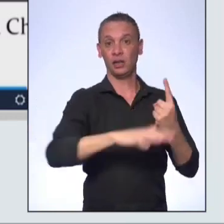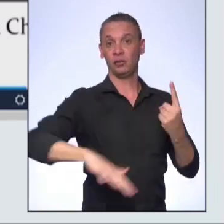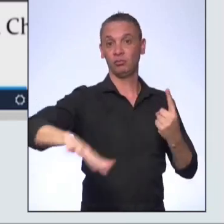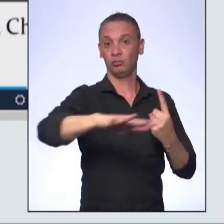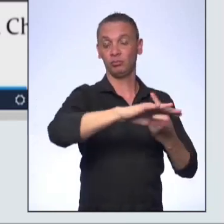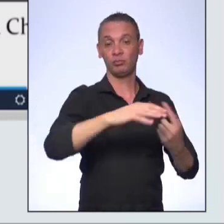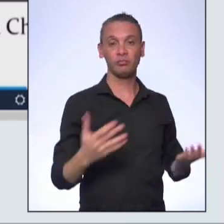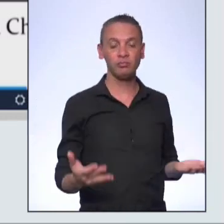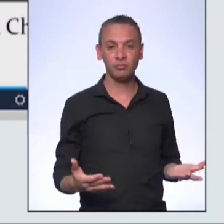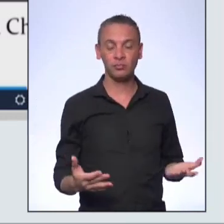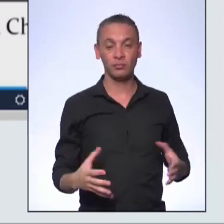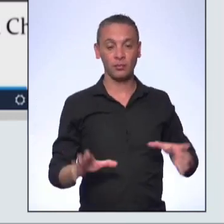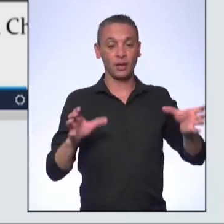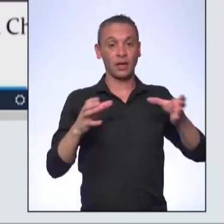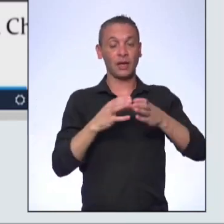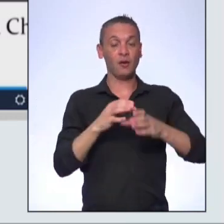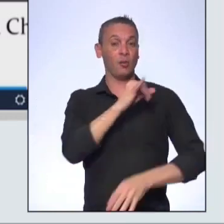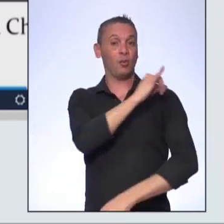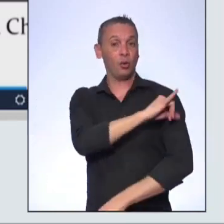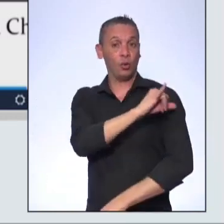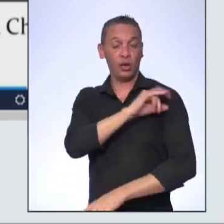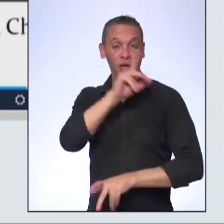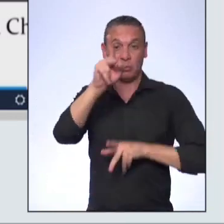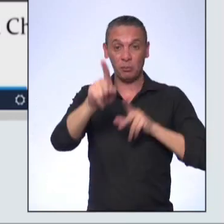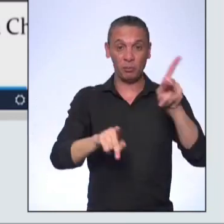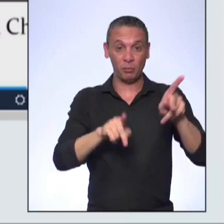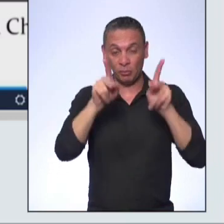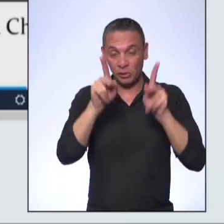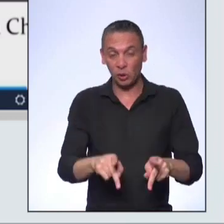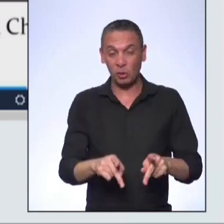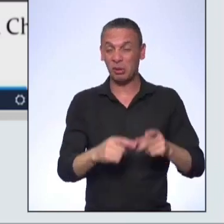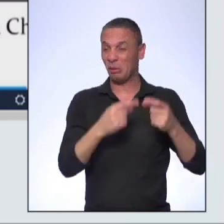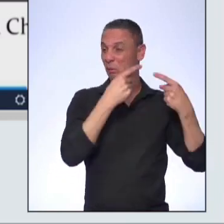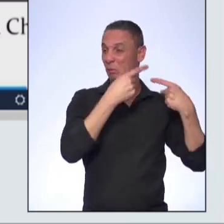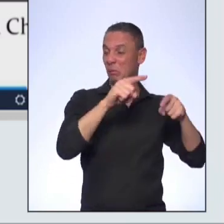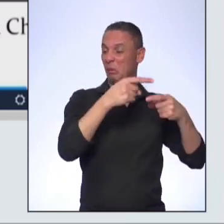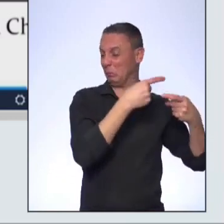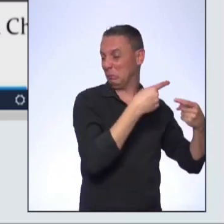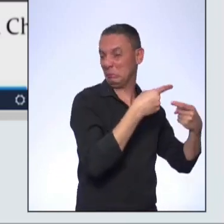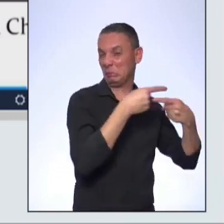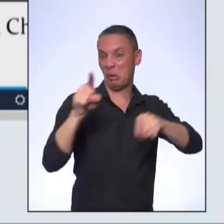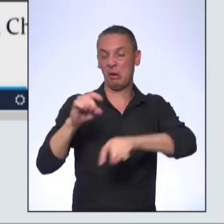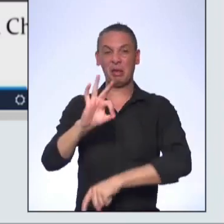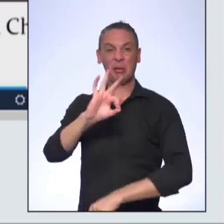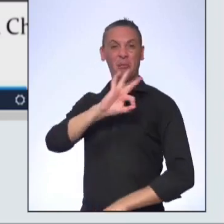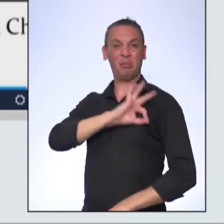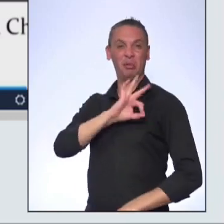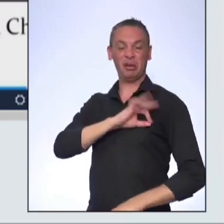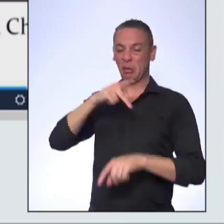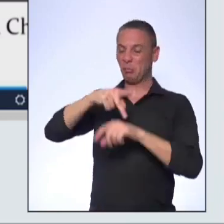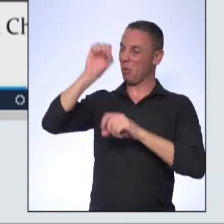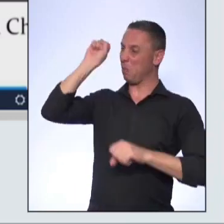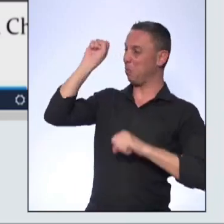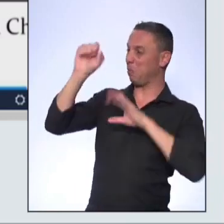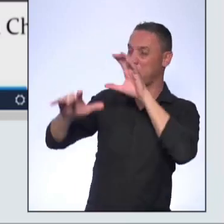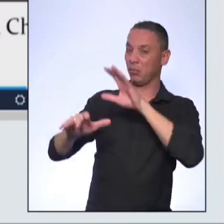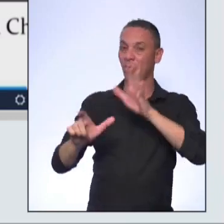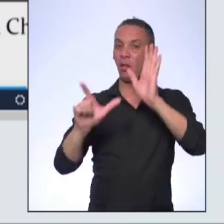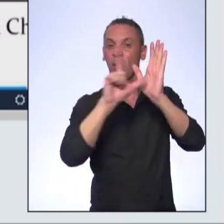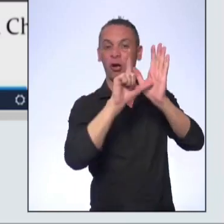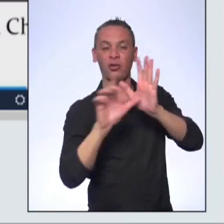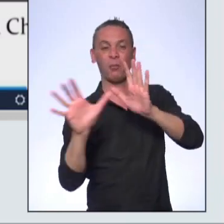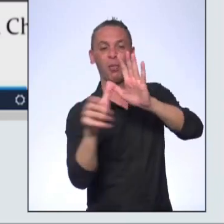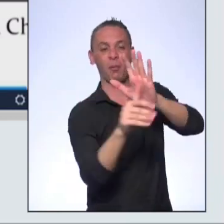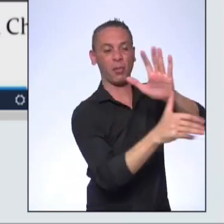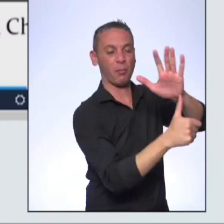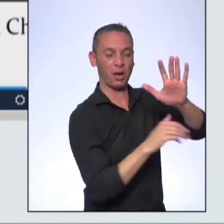A população do Rio de Janeiro se revoltou. Policiais foram apedrejados, estabelecimentos comerciais foram saqueados e os